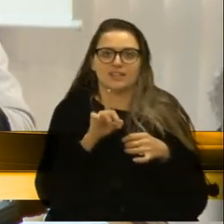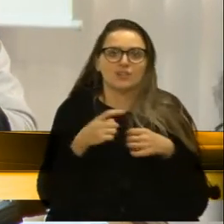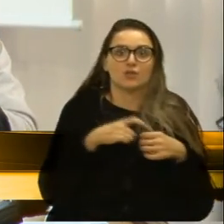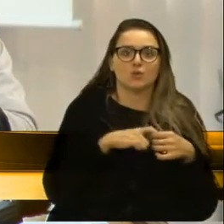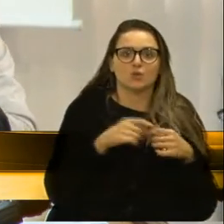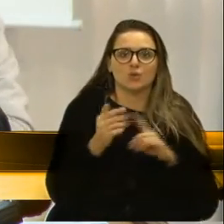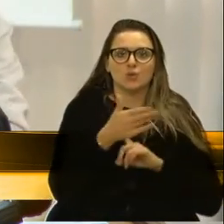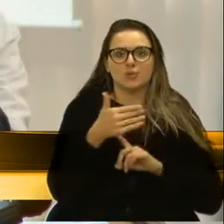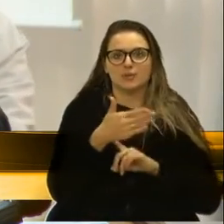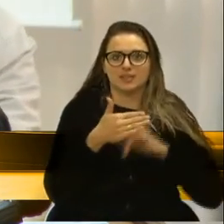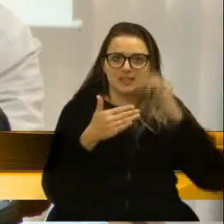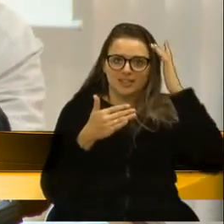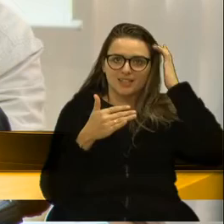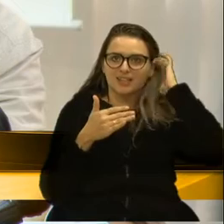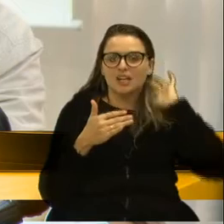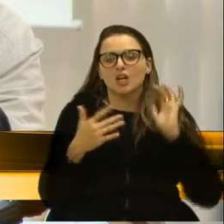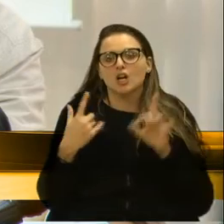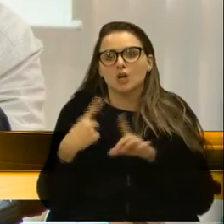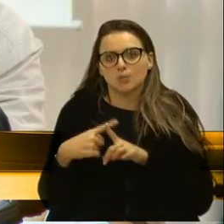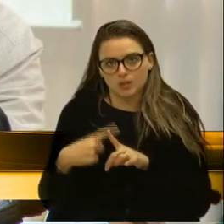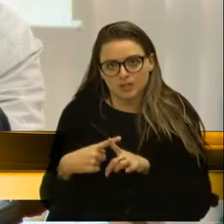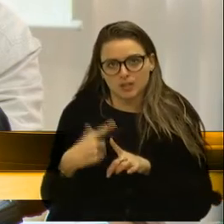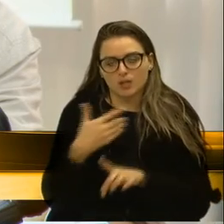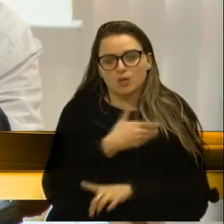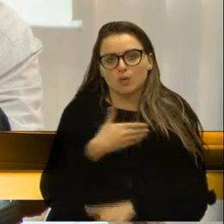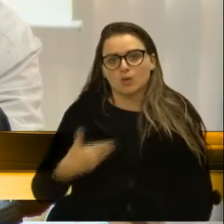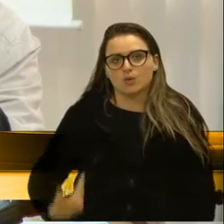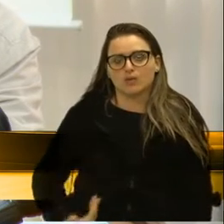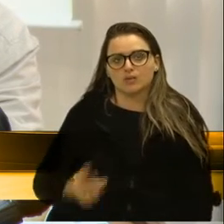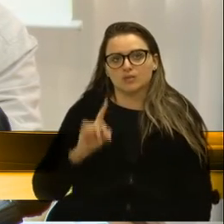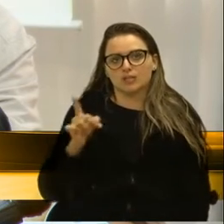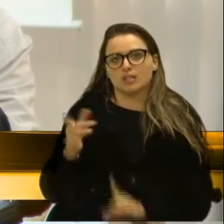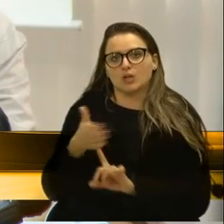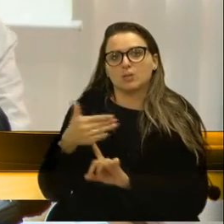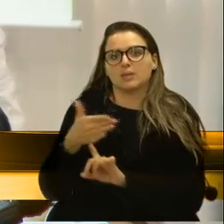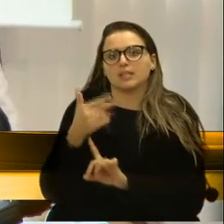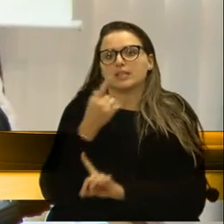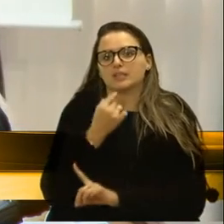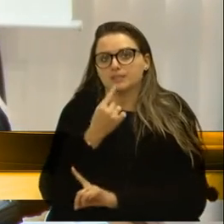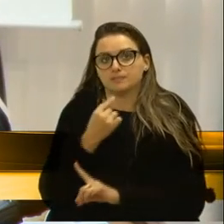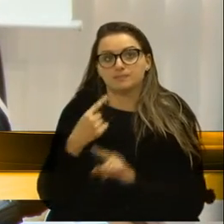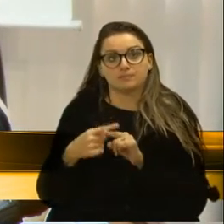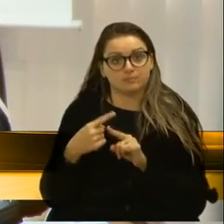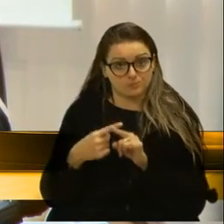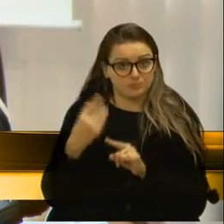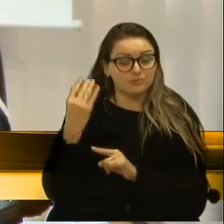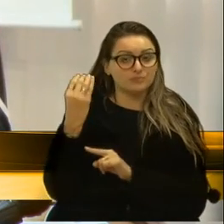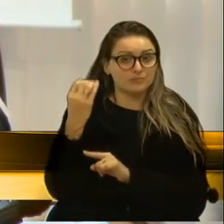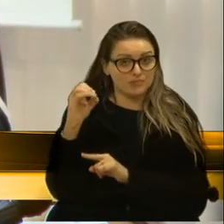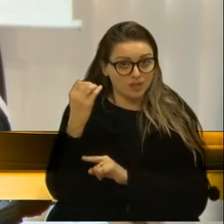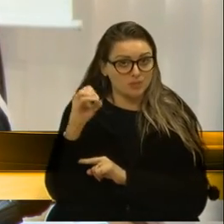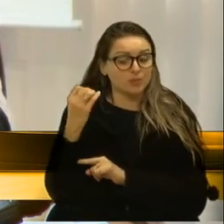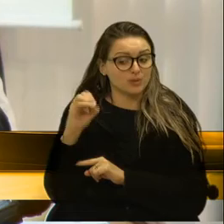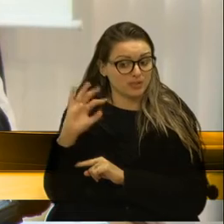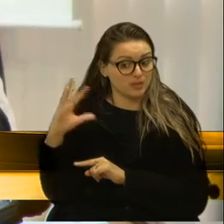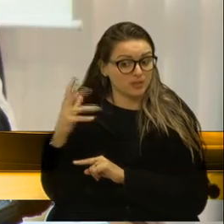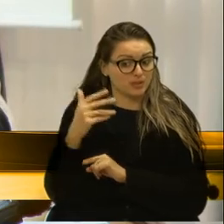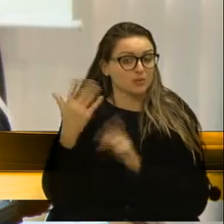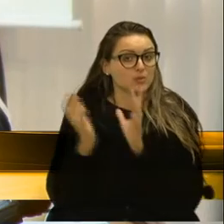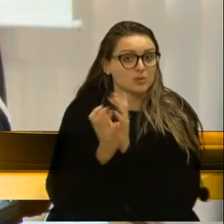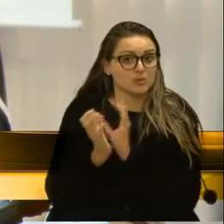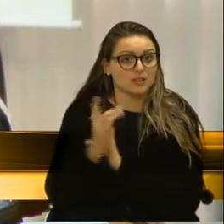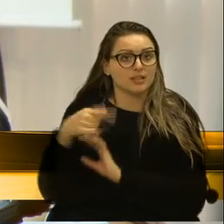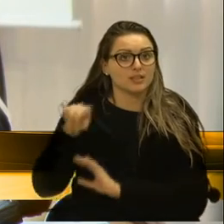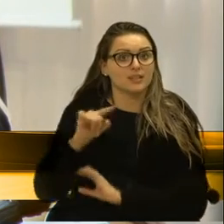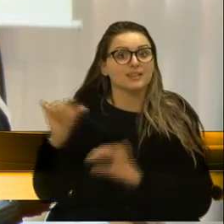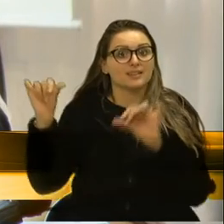recuar. Porque o governador não colocou bandeira vermelha, porque Porto Alegre, caros colegas, está